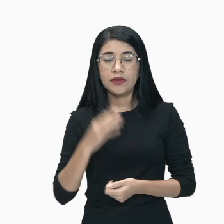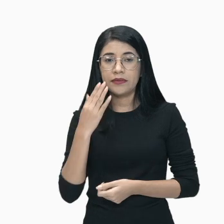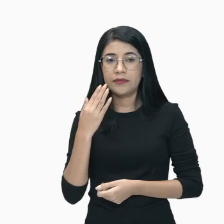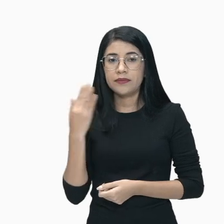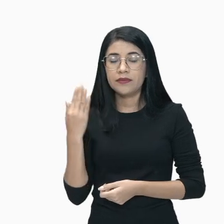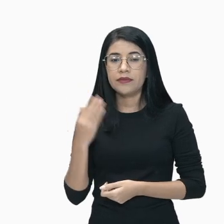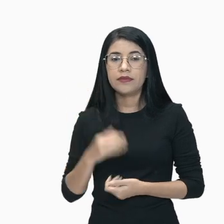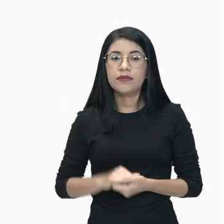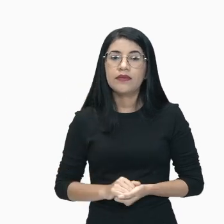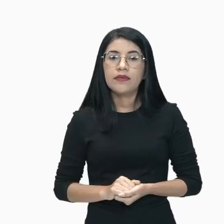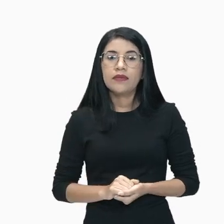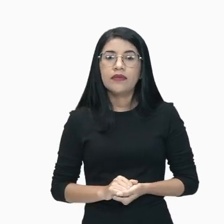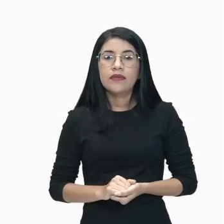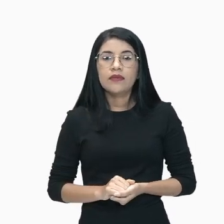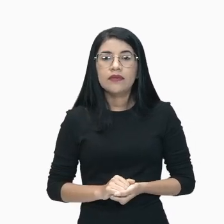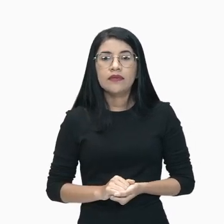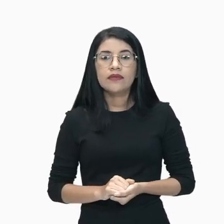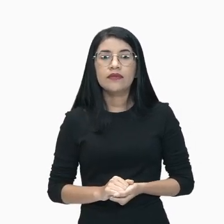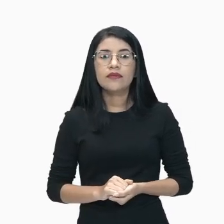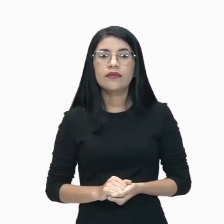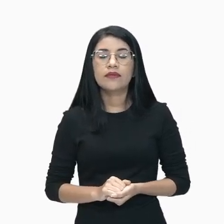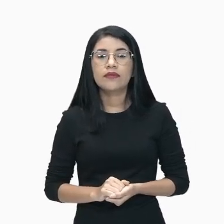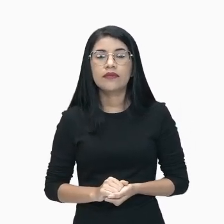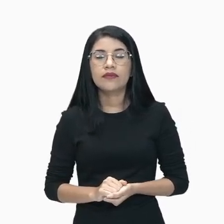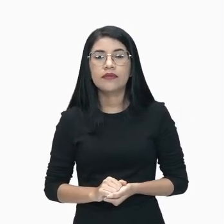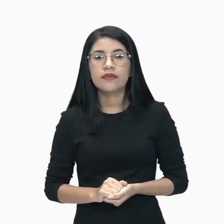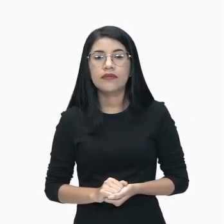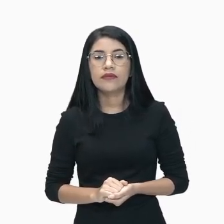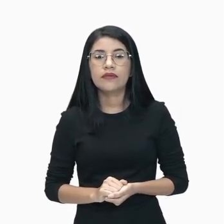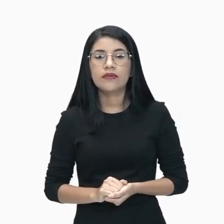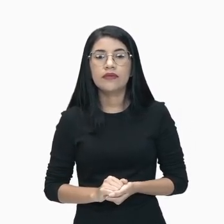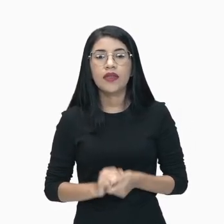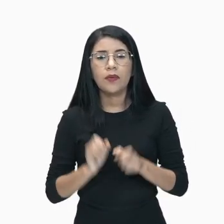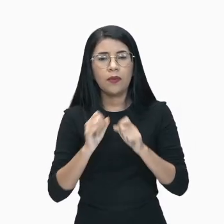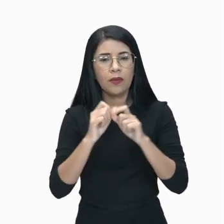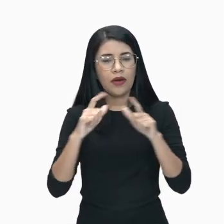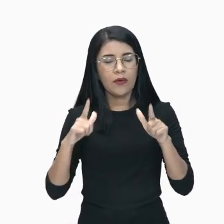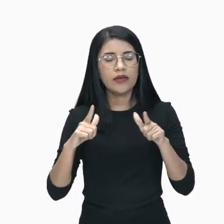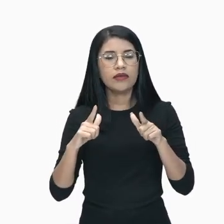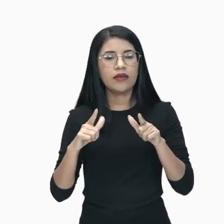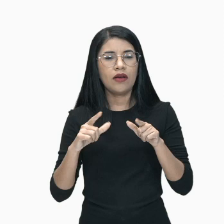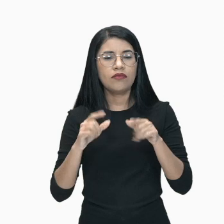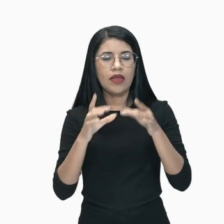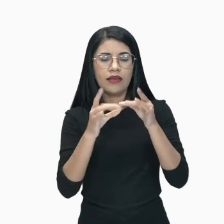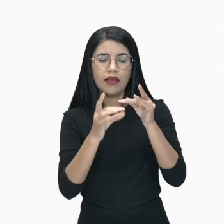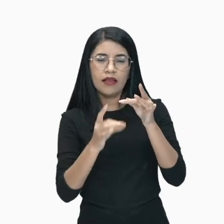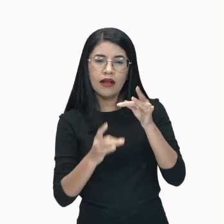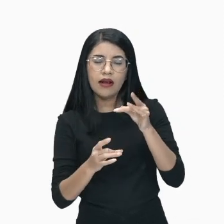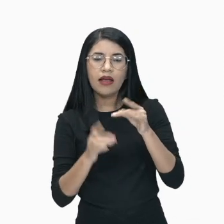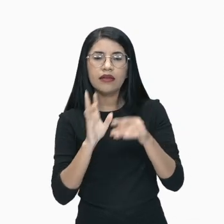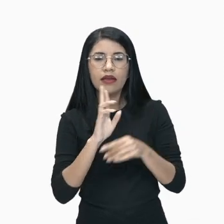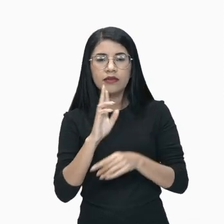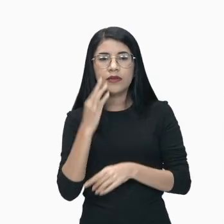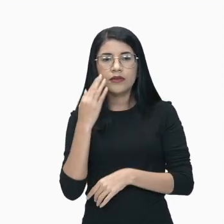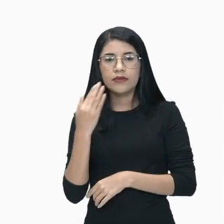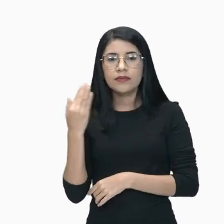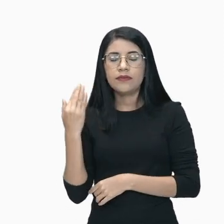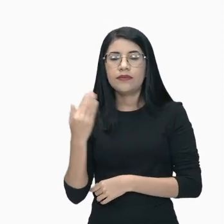um terceiro exemplo aqui, ó. A equação, né? A solução bem bonitinha aí na cartela,